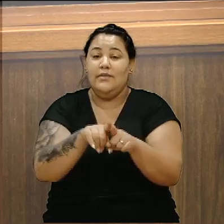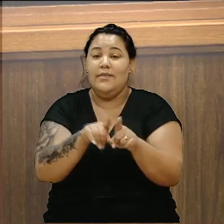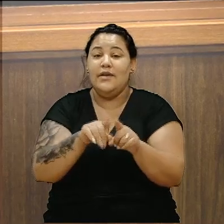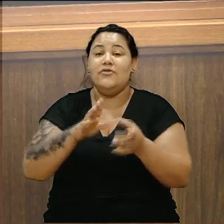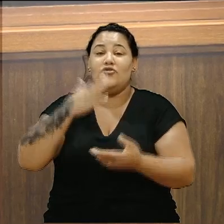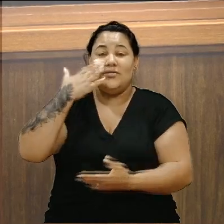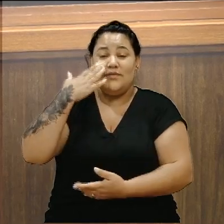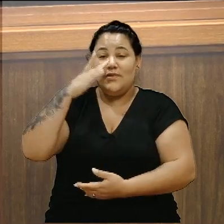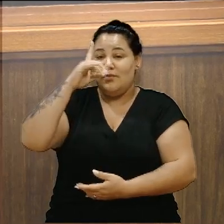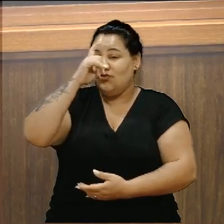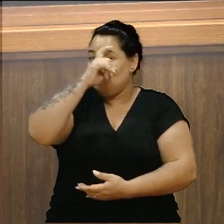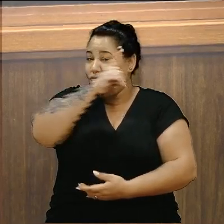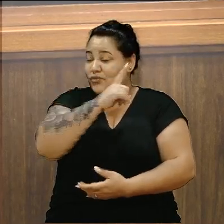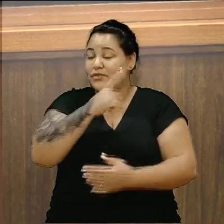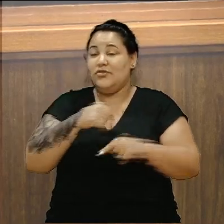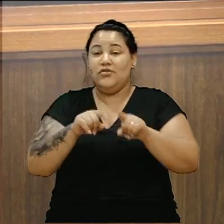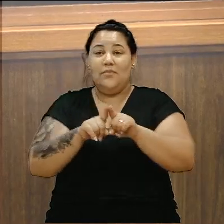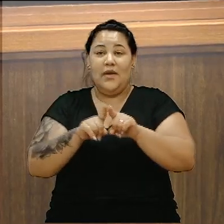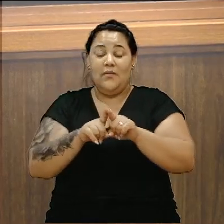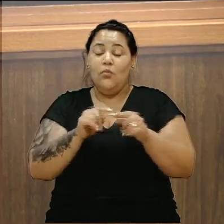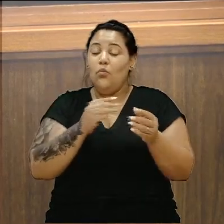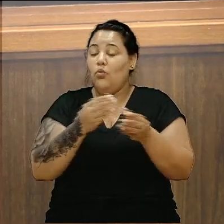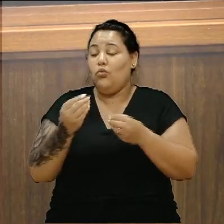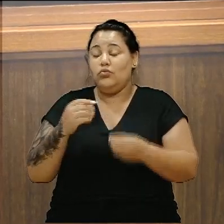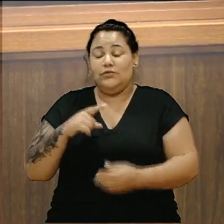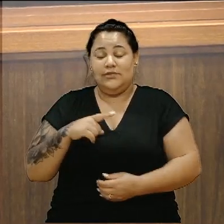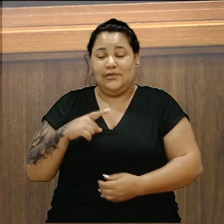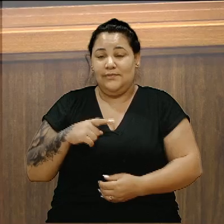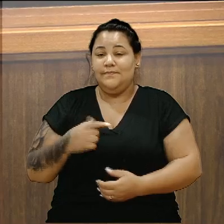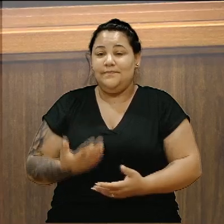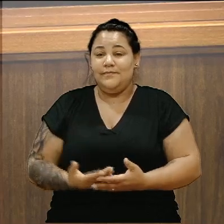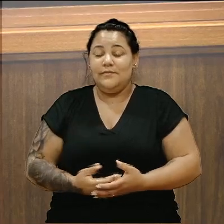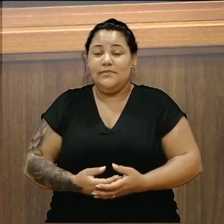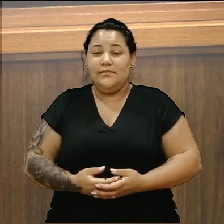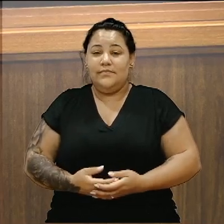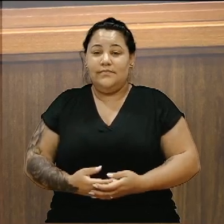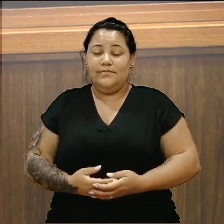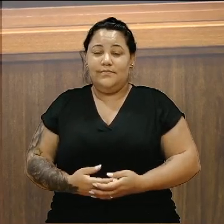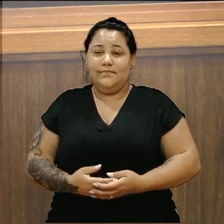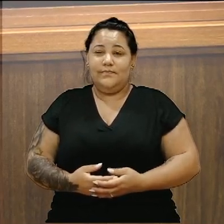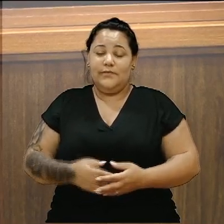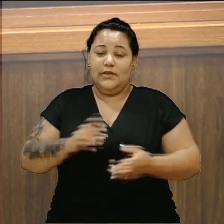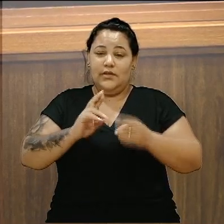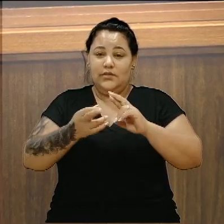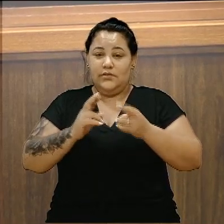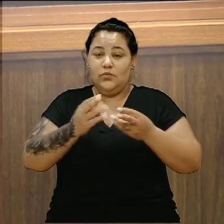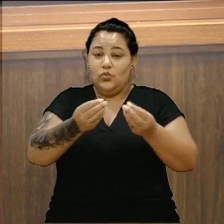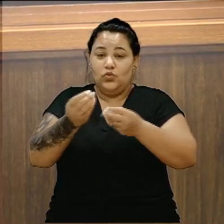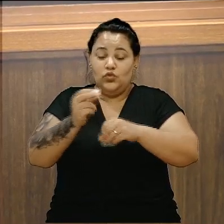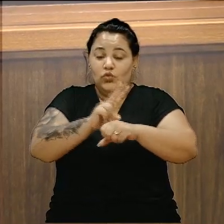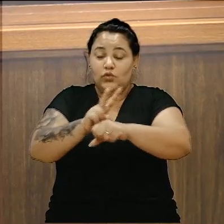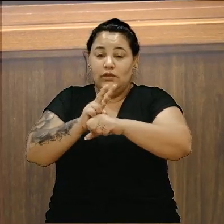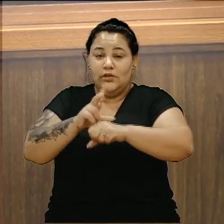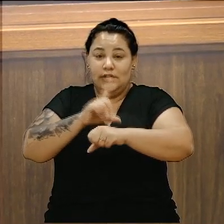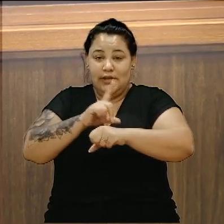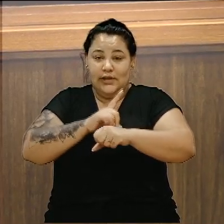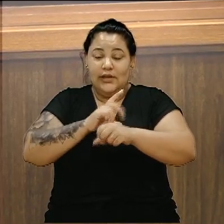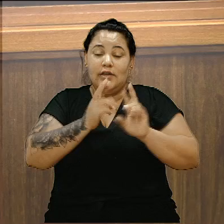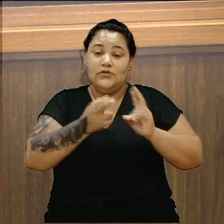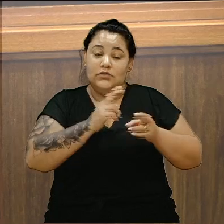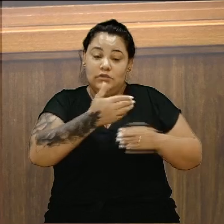dificuldades que muitos têm em relação, muitos cuidadores têm em relação a esse